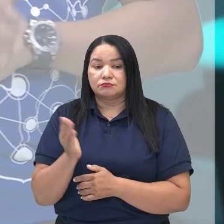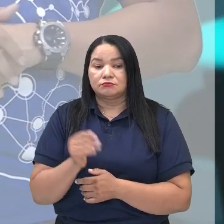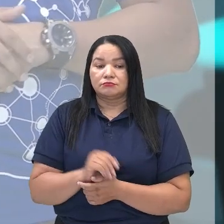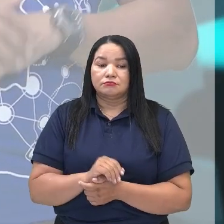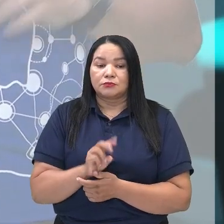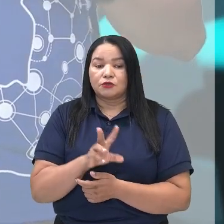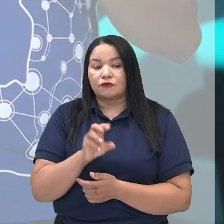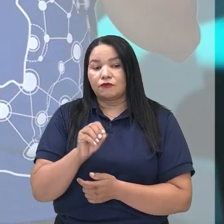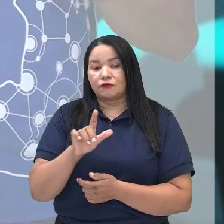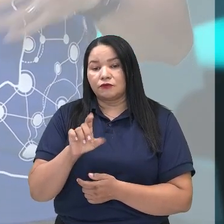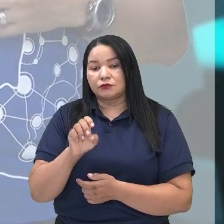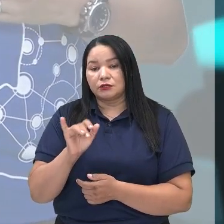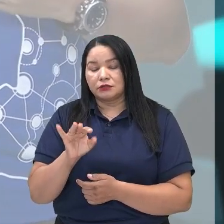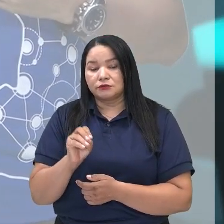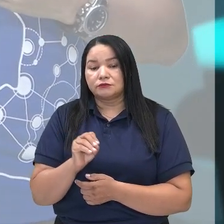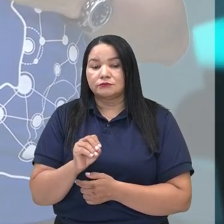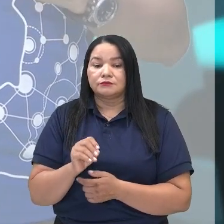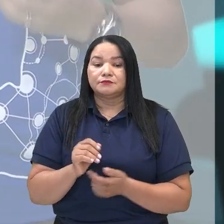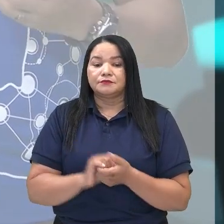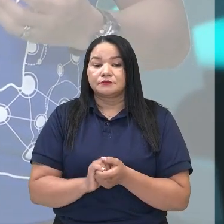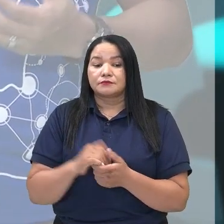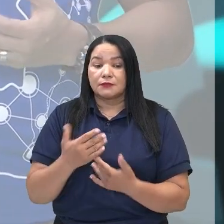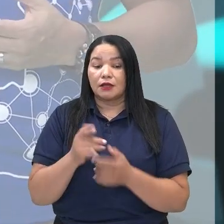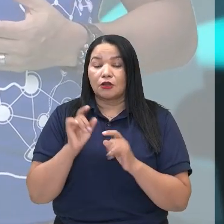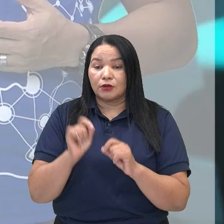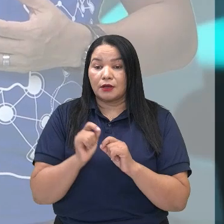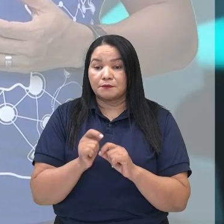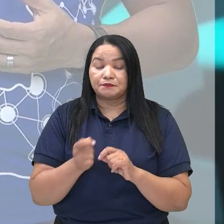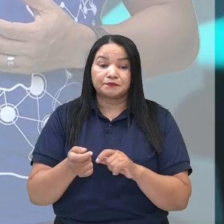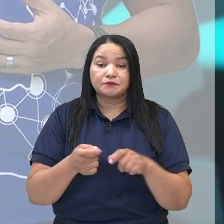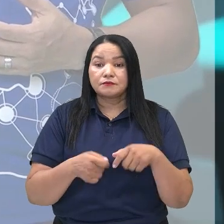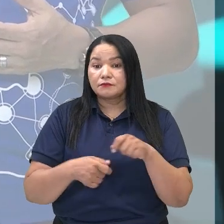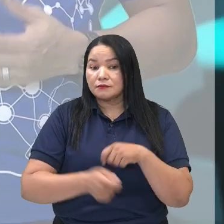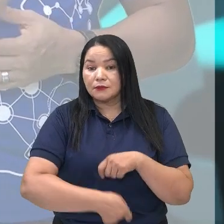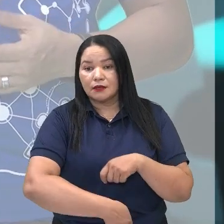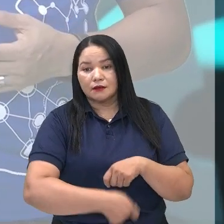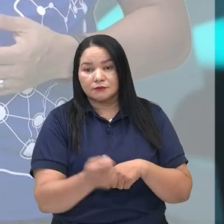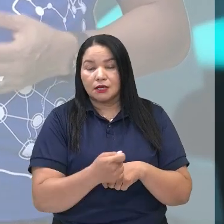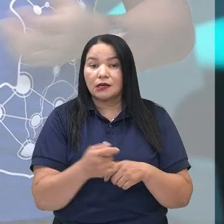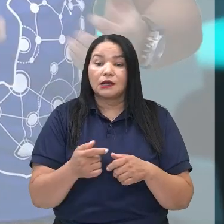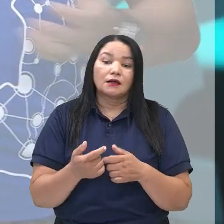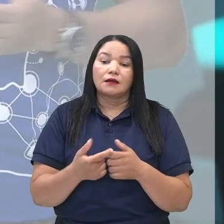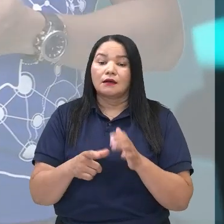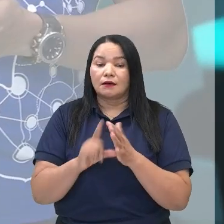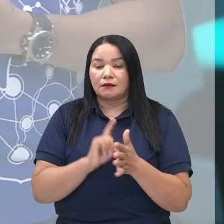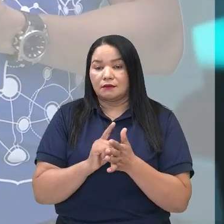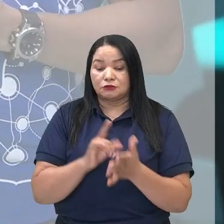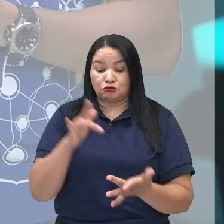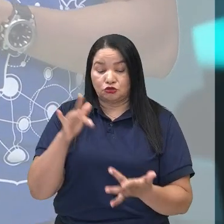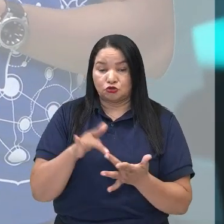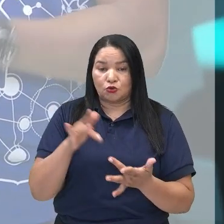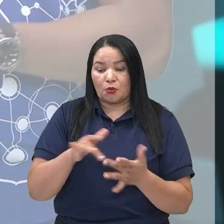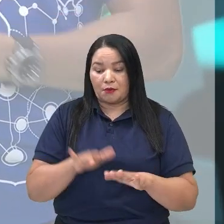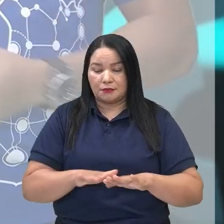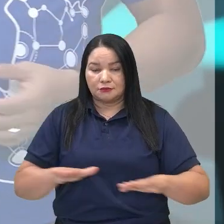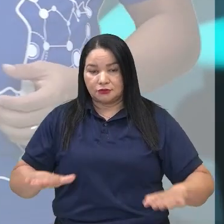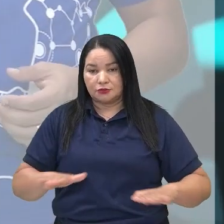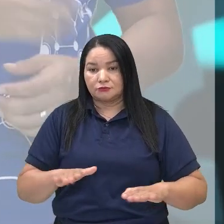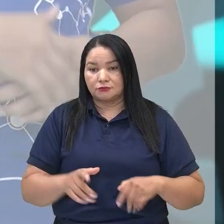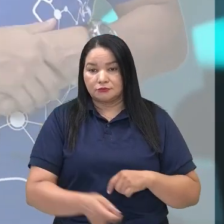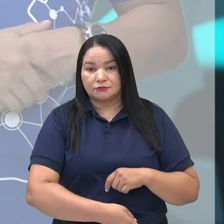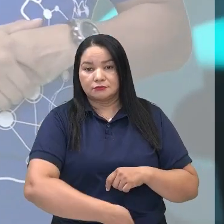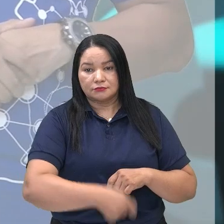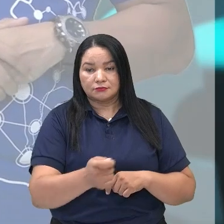o voleio. O tenista ele rebate a bola antes que essa toque o chão. O voleio ajuda a